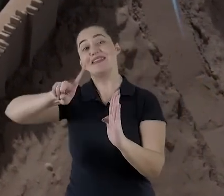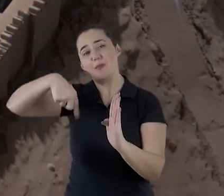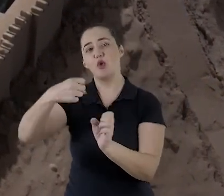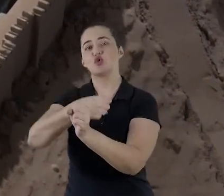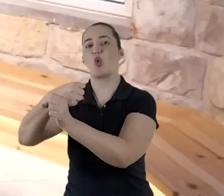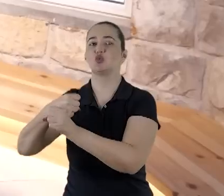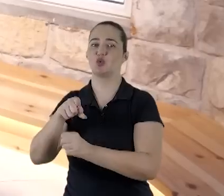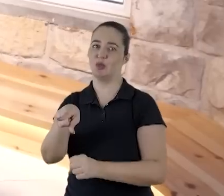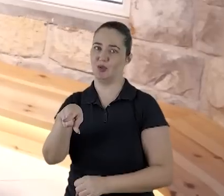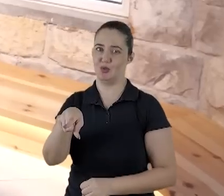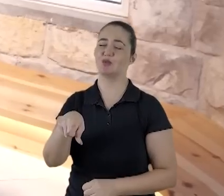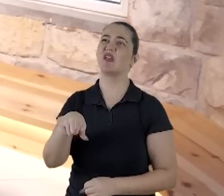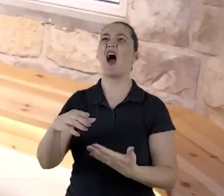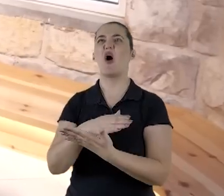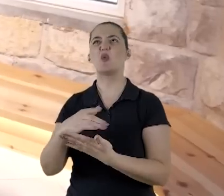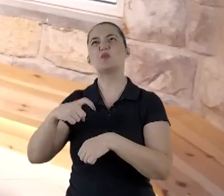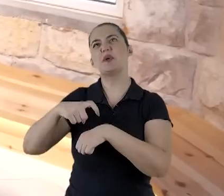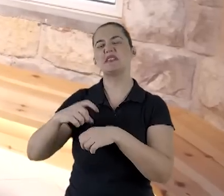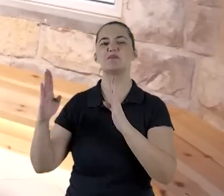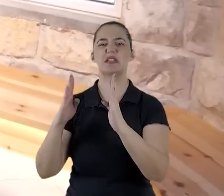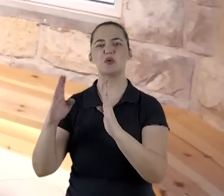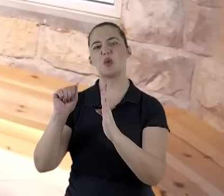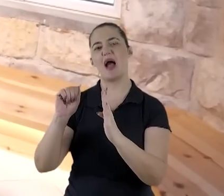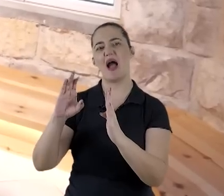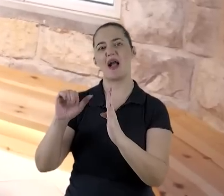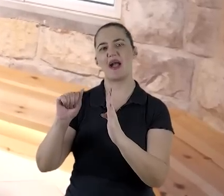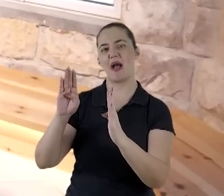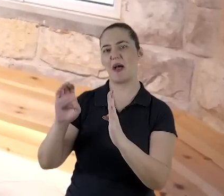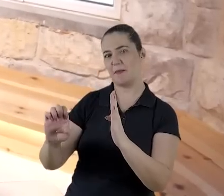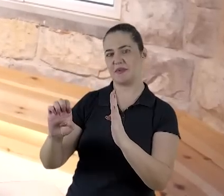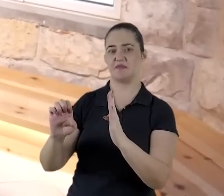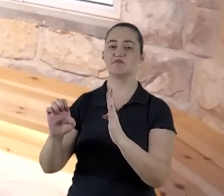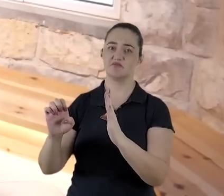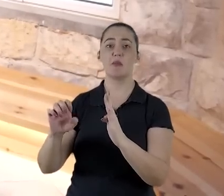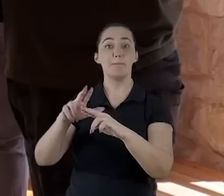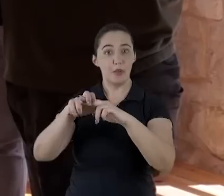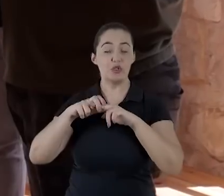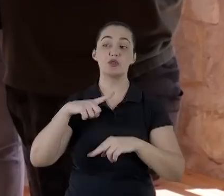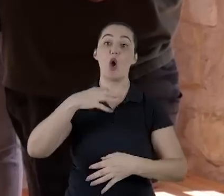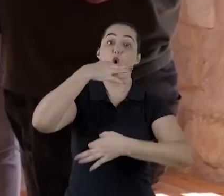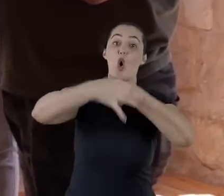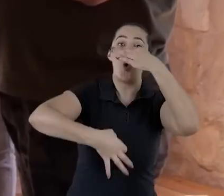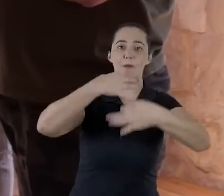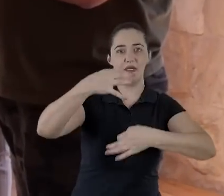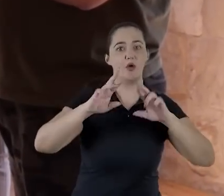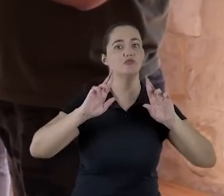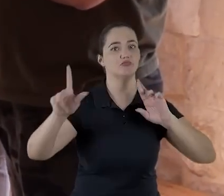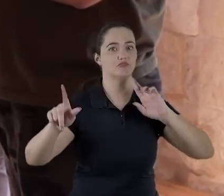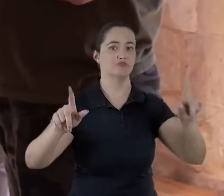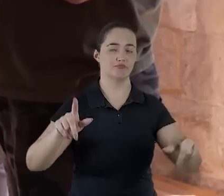Salomão. Alguns pensam que seria da época de Acabe, outros pensam que seria da época de Jeroboão II. Então nós temos